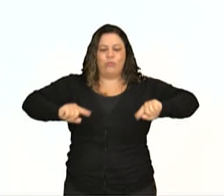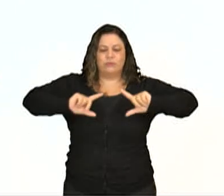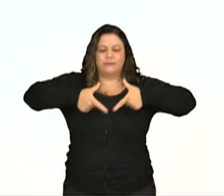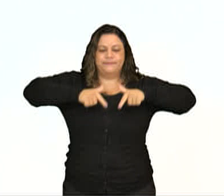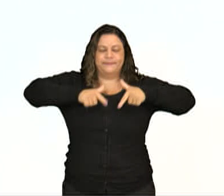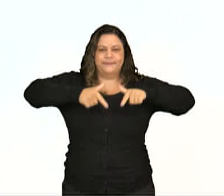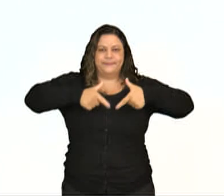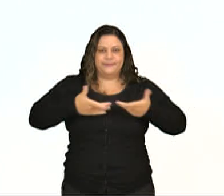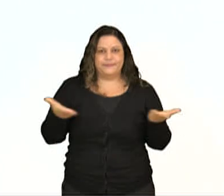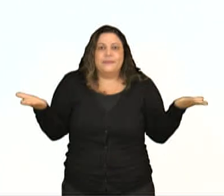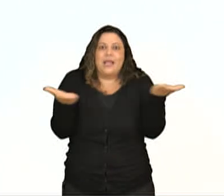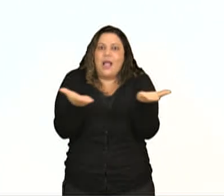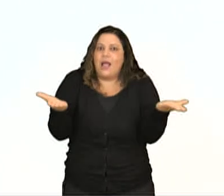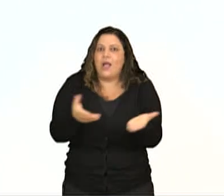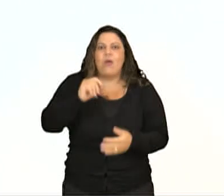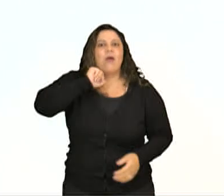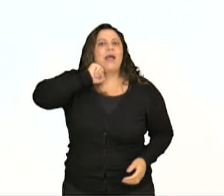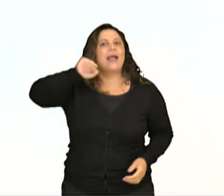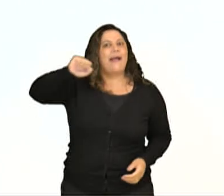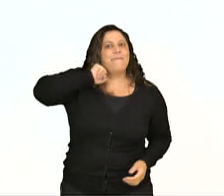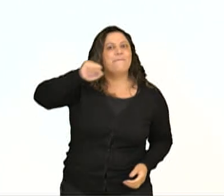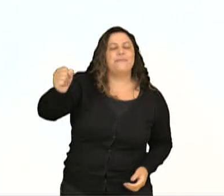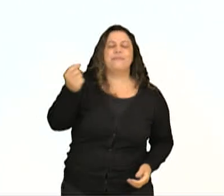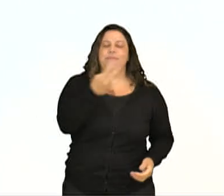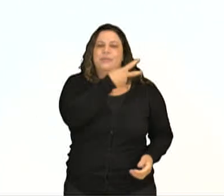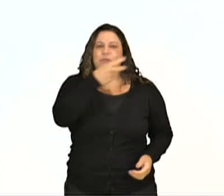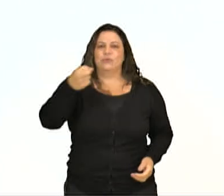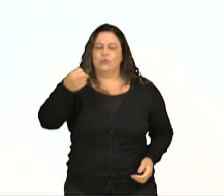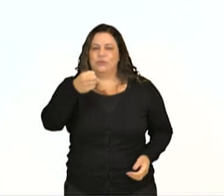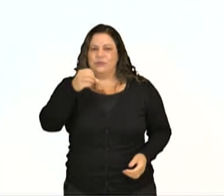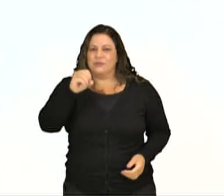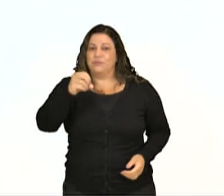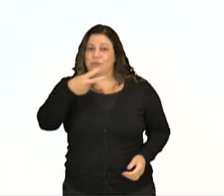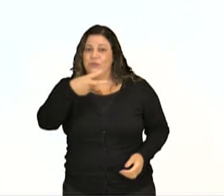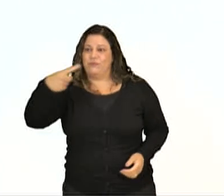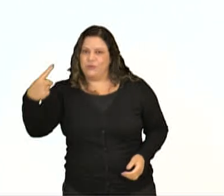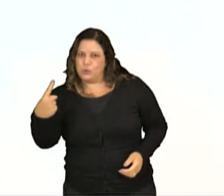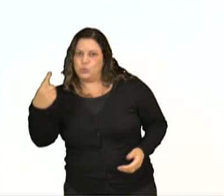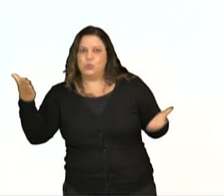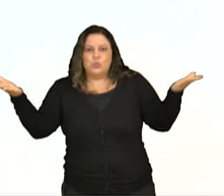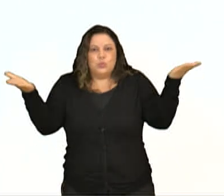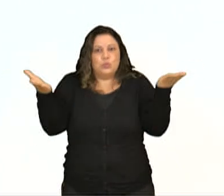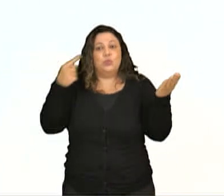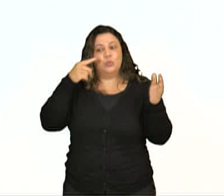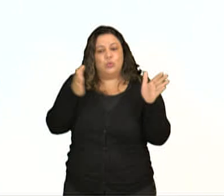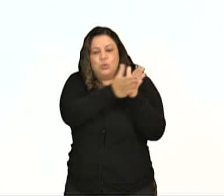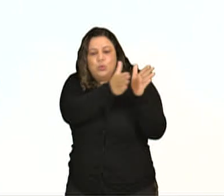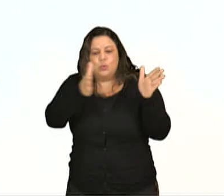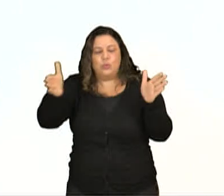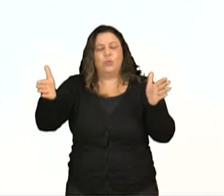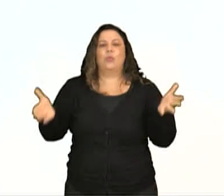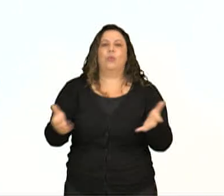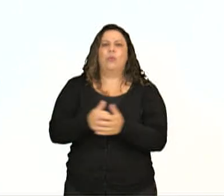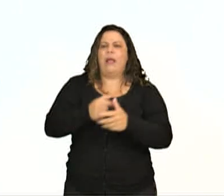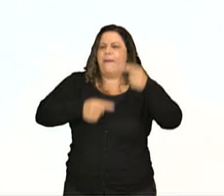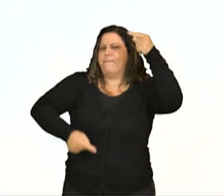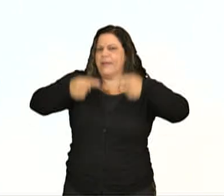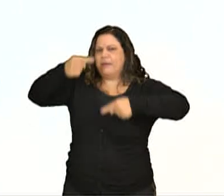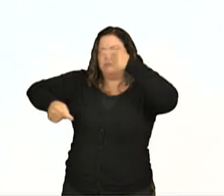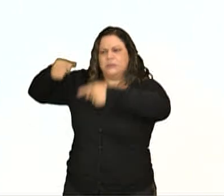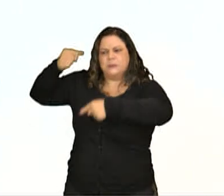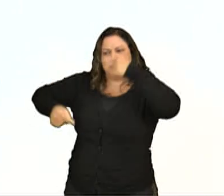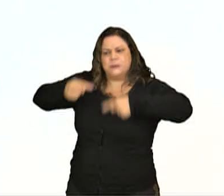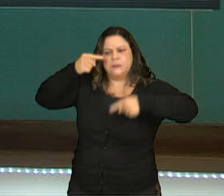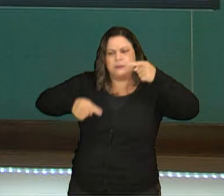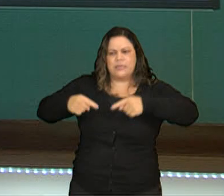abril de 2021, confrontos acontecendo aí novamente, seguidamente. As disputas na região, muitas vezes, parecem